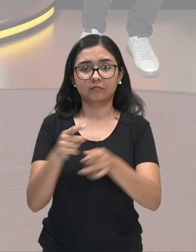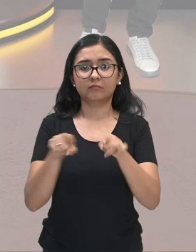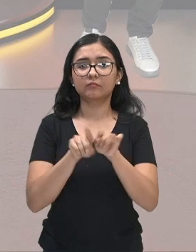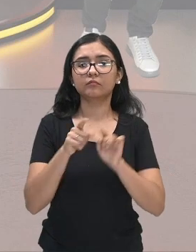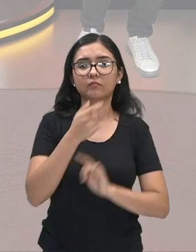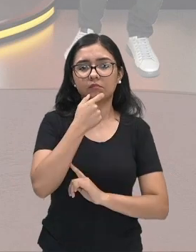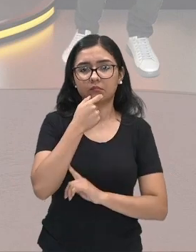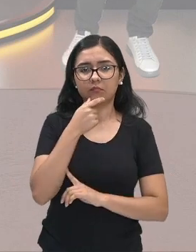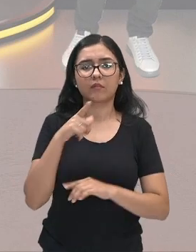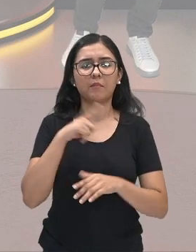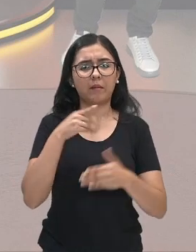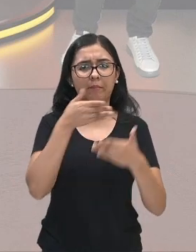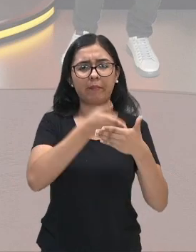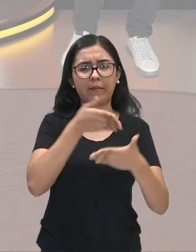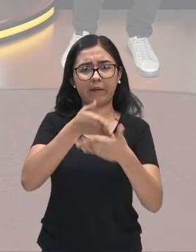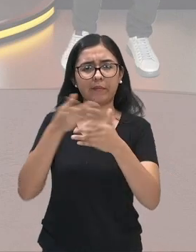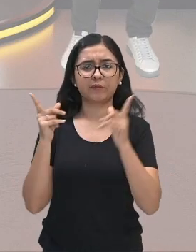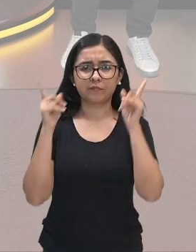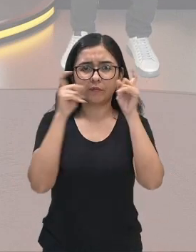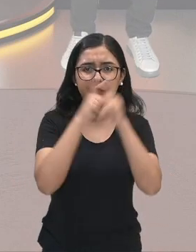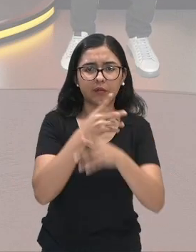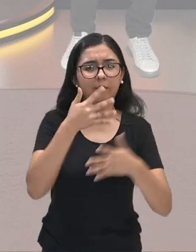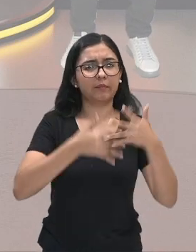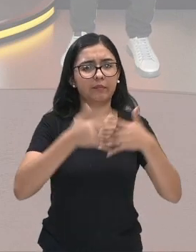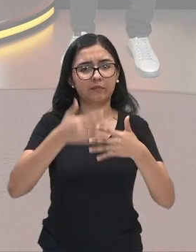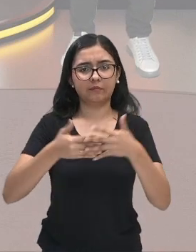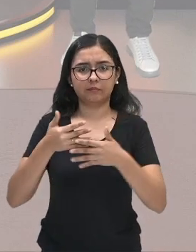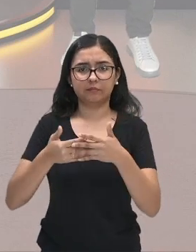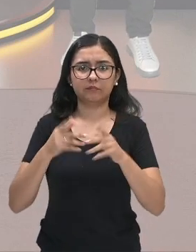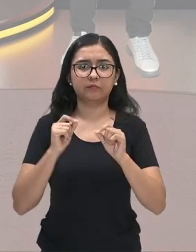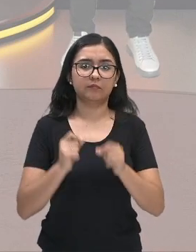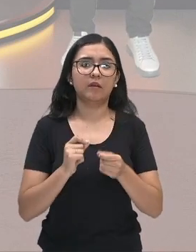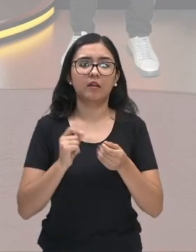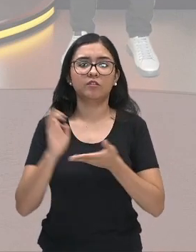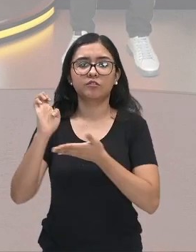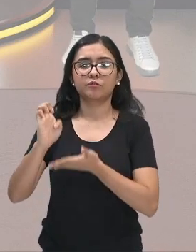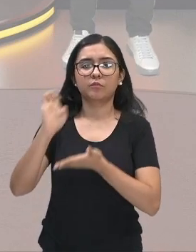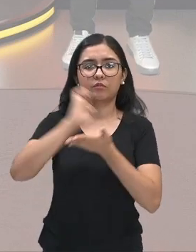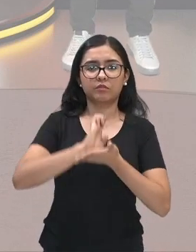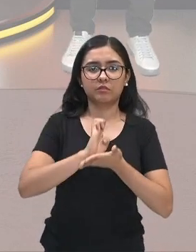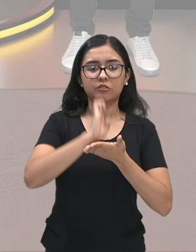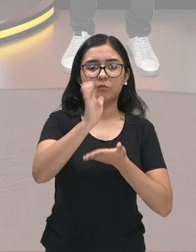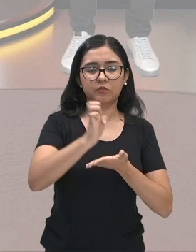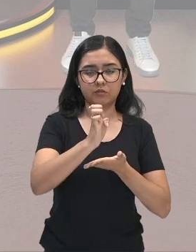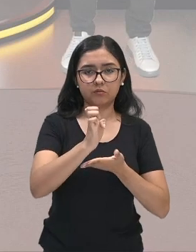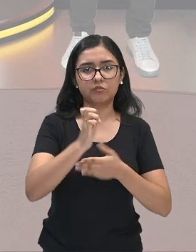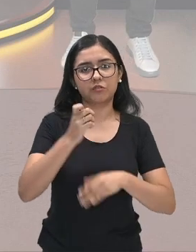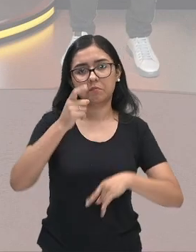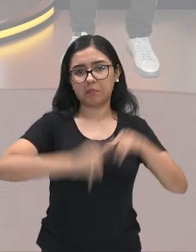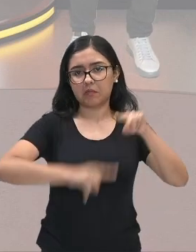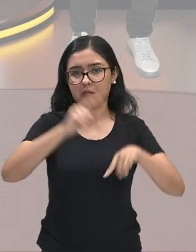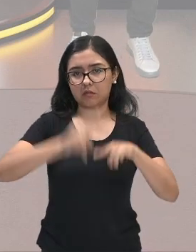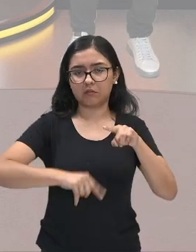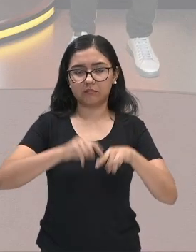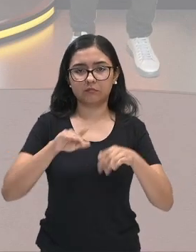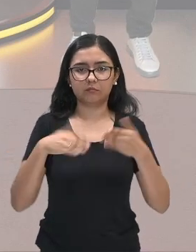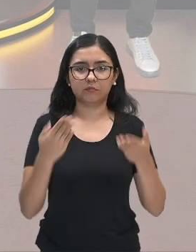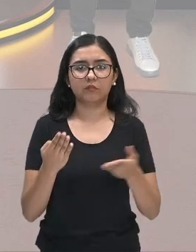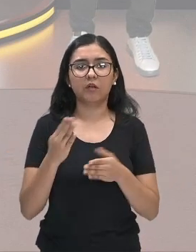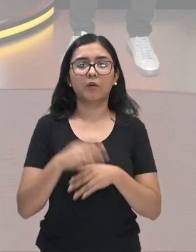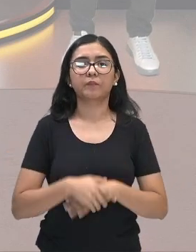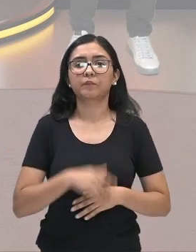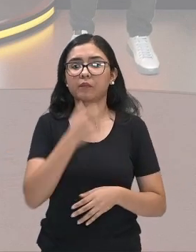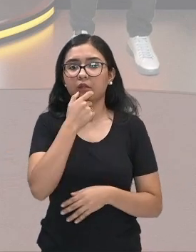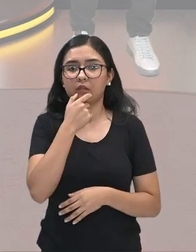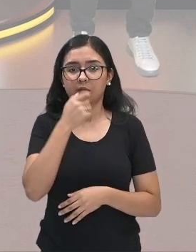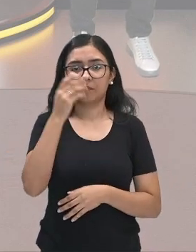colocava empecilho, dificultando a importação de maquinarias. A Inglaterra queria o Brasil como